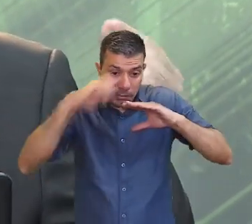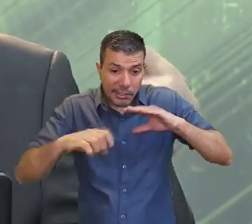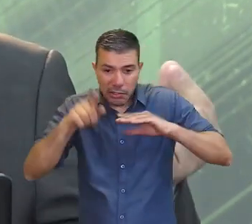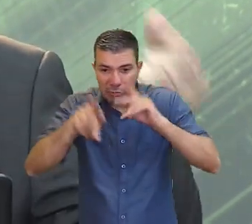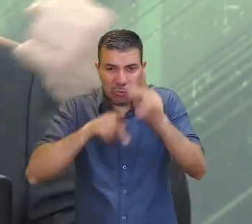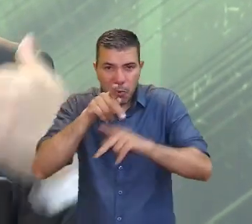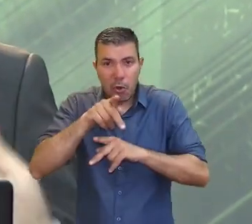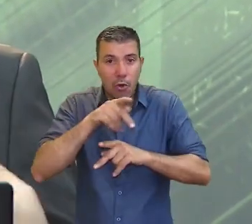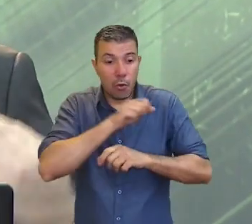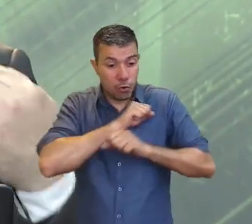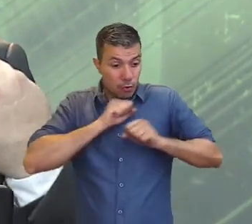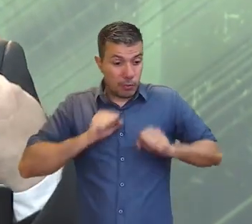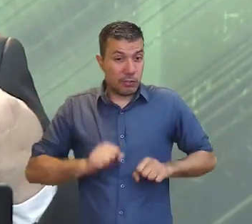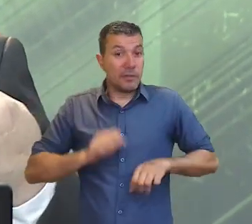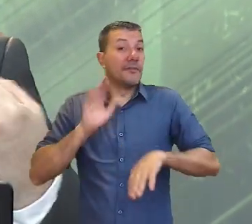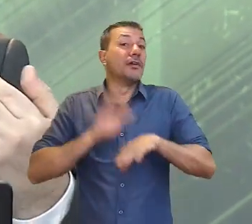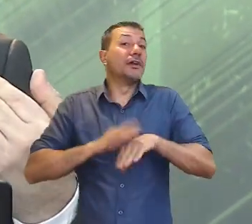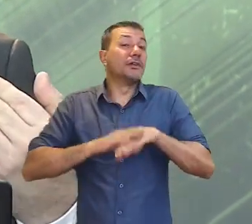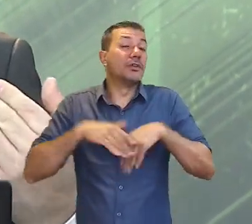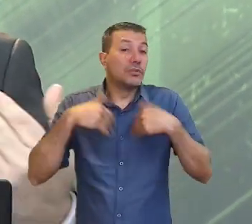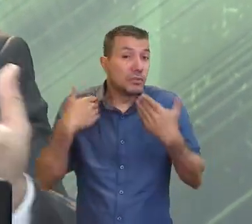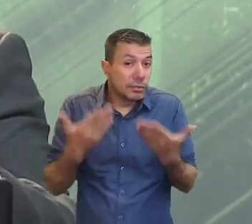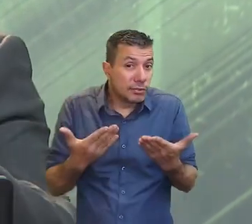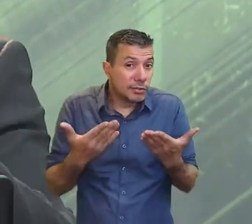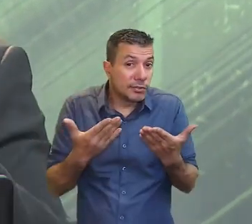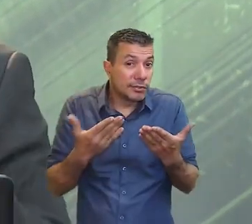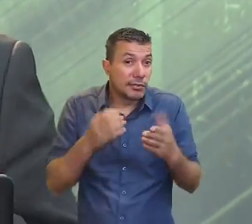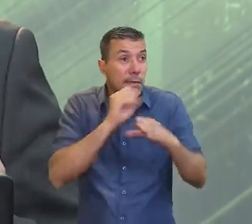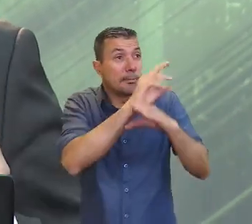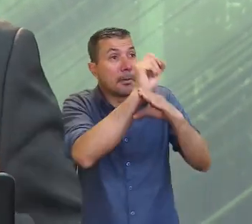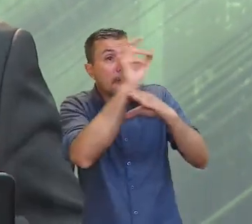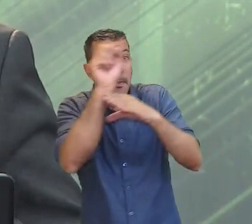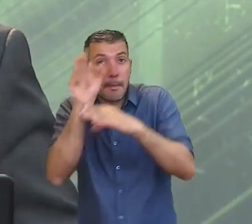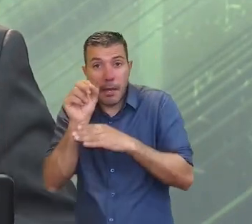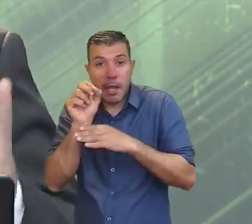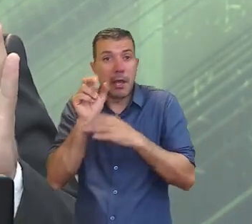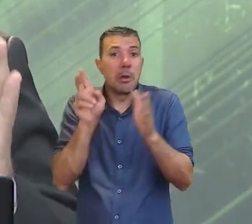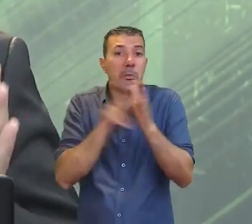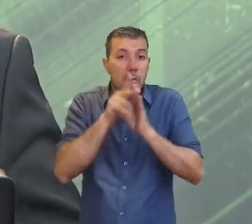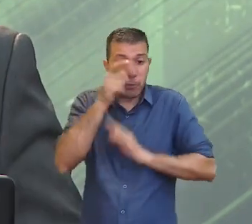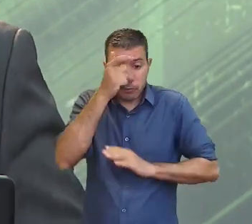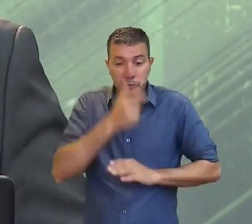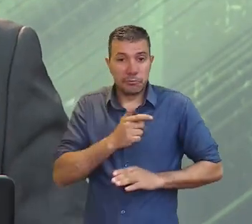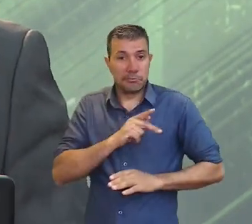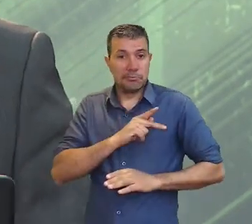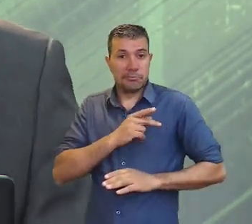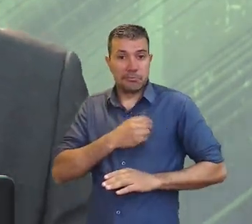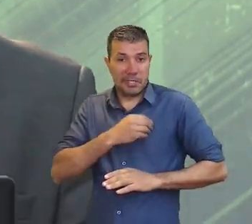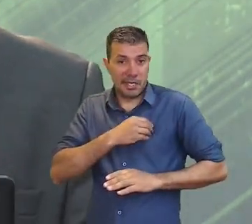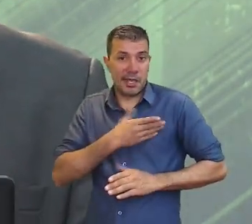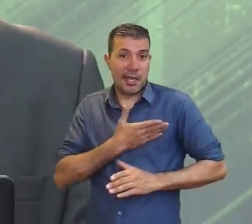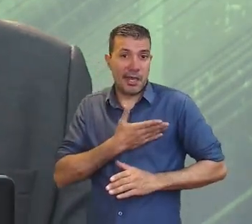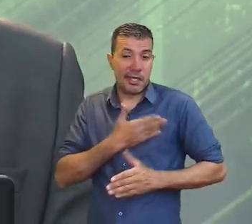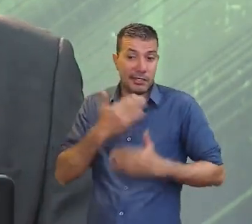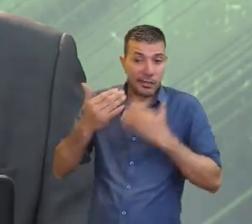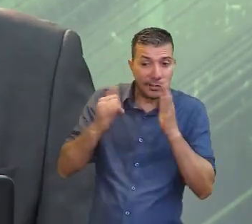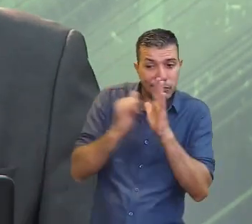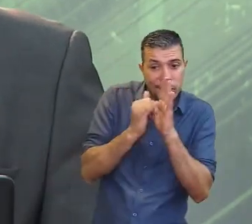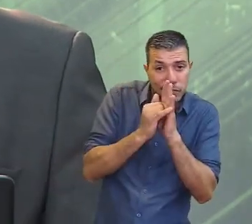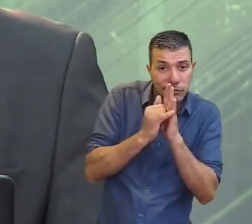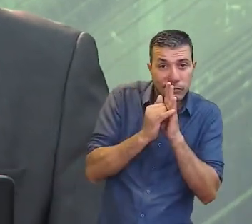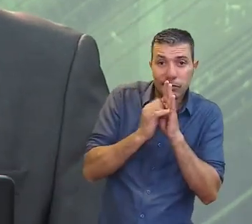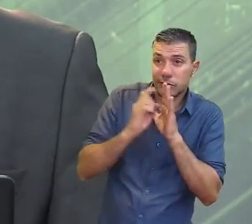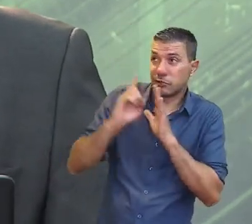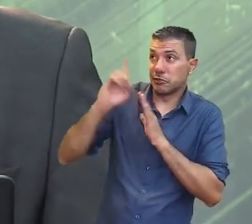sumo sacerdote, ele deveria sim fazer essa expiação pelos próprios pecados. Assim estava limpo para ser o mediador entre Deus